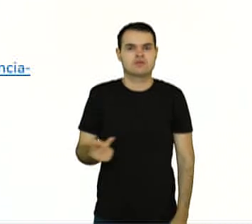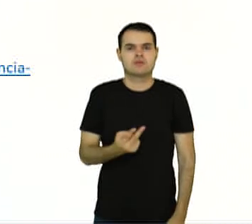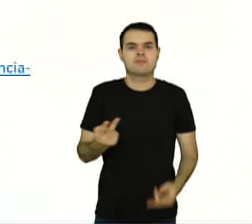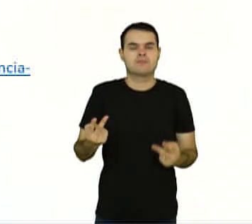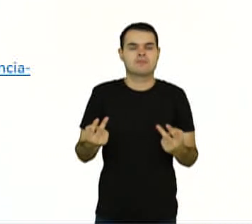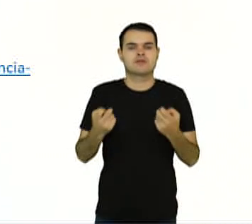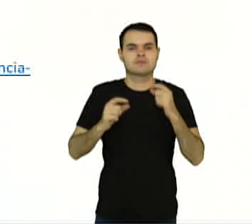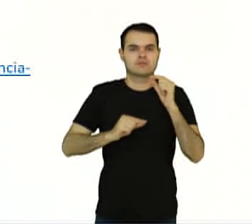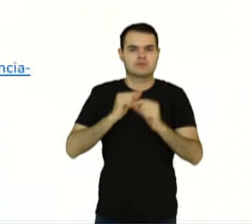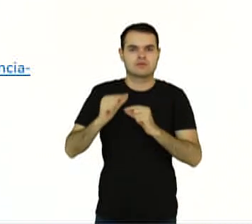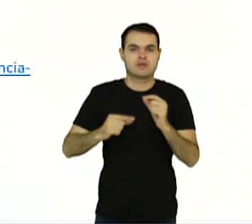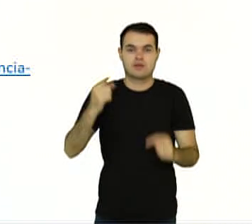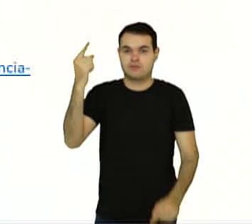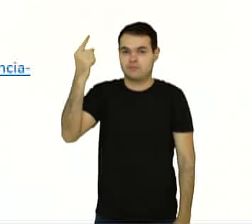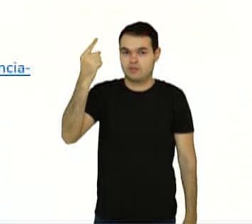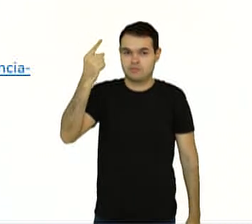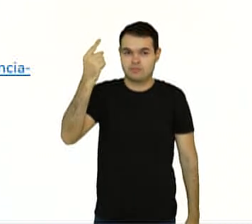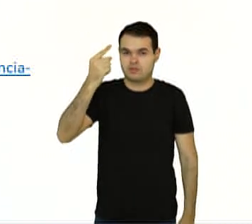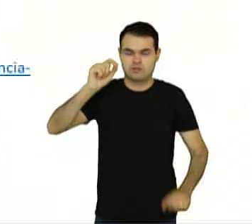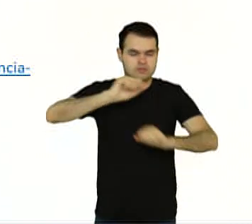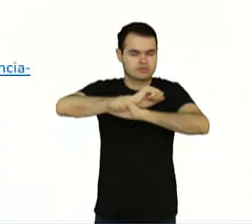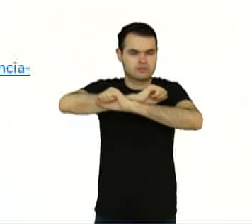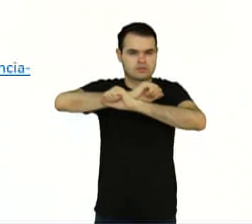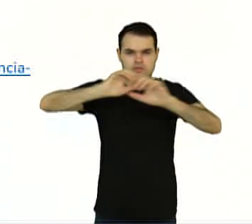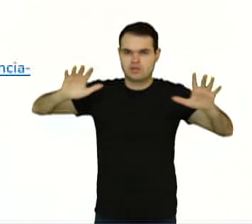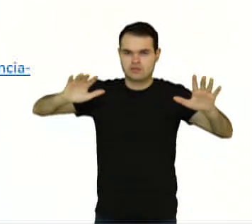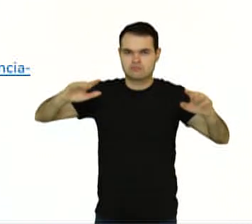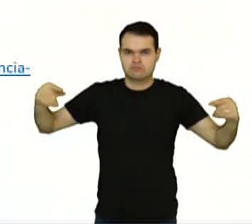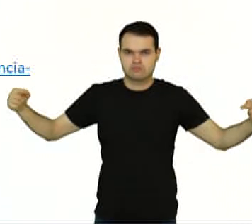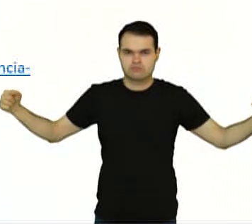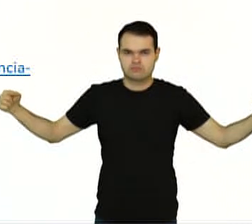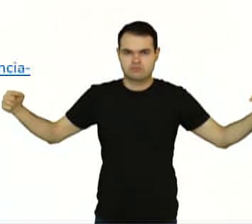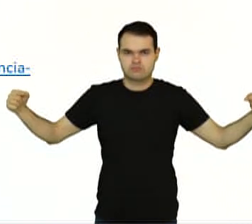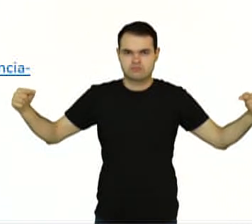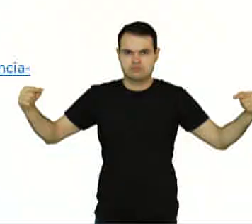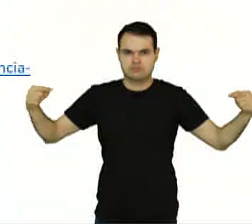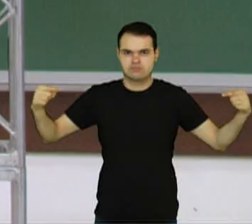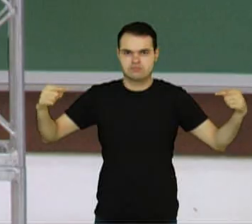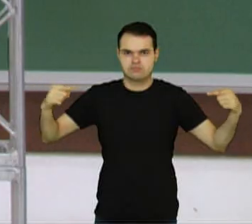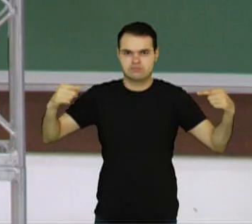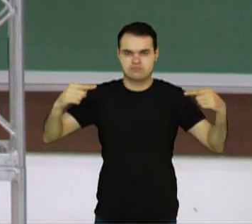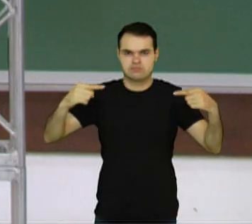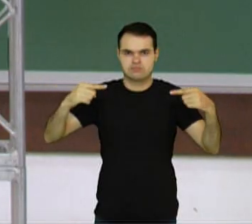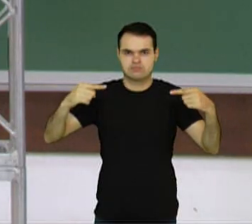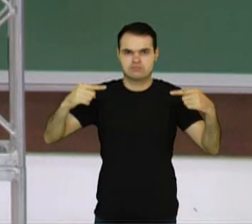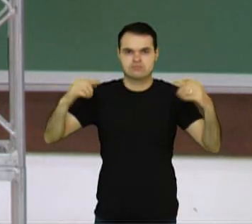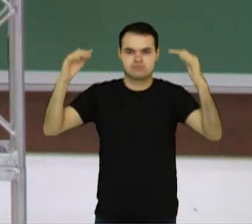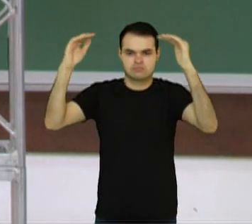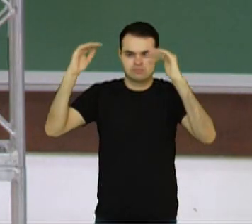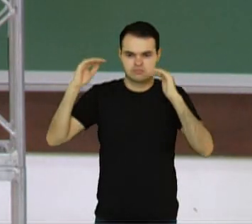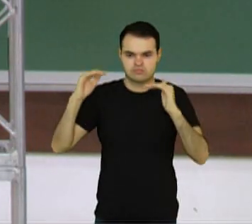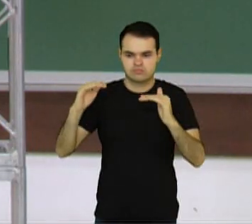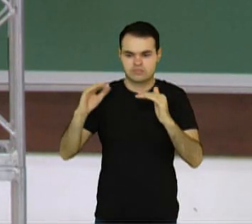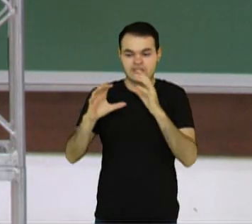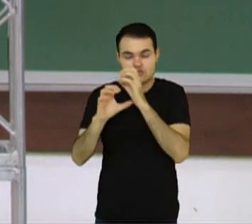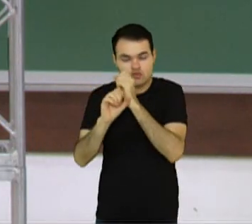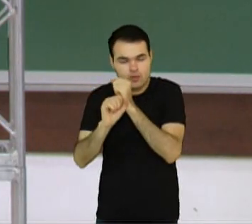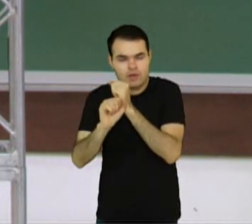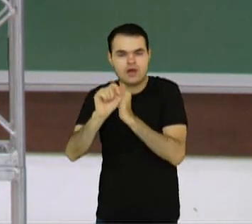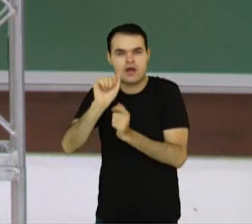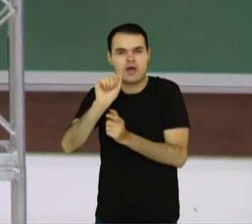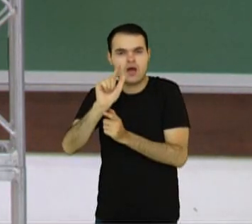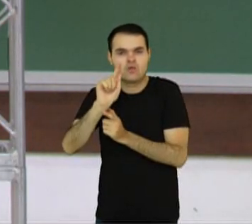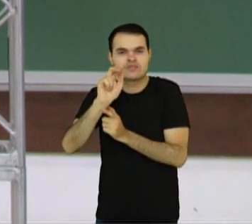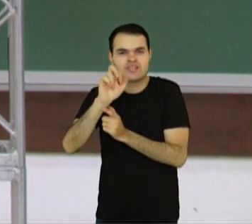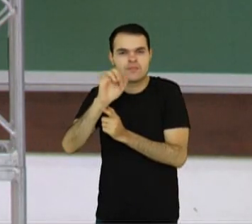percebam ali, na primeira imagem está bem nítido o caminho entre elas ali. No segundo, você vai ter uma soma, essa soma algébrica, que vai